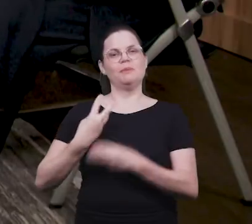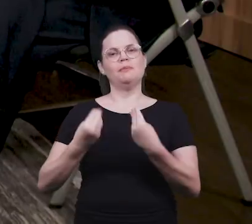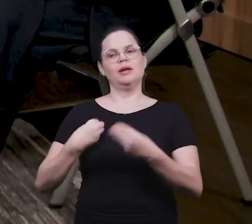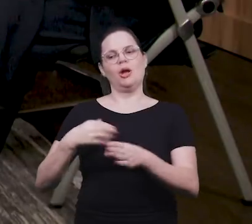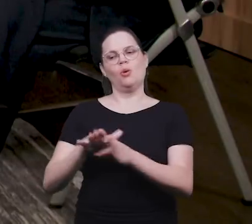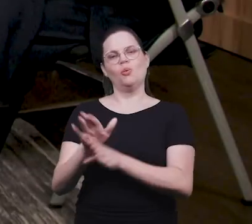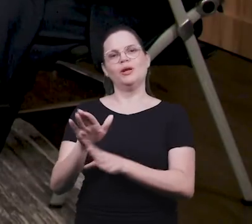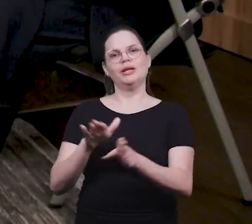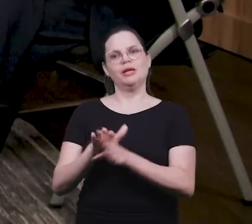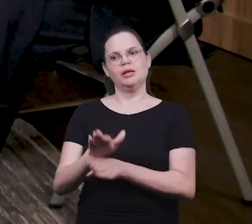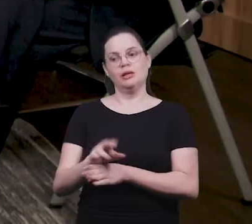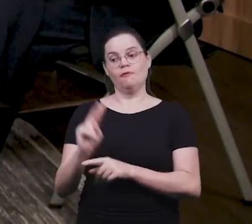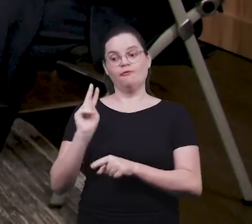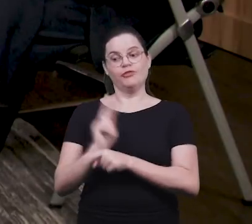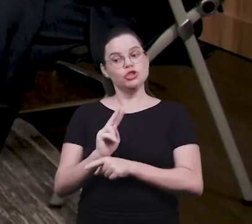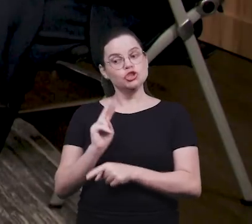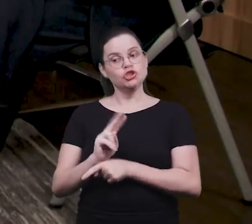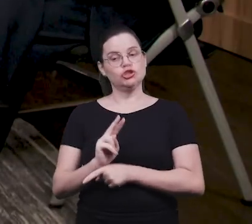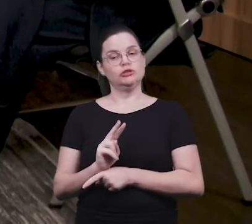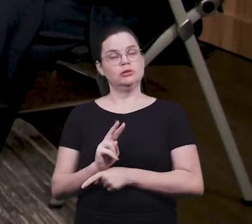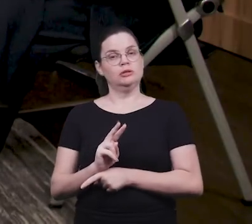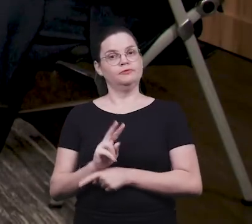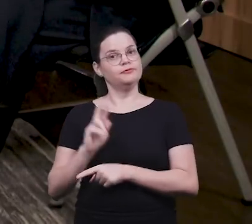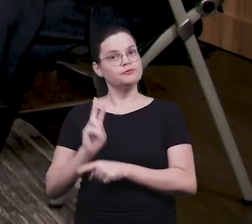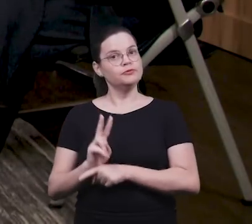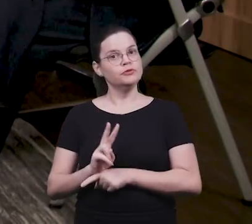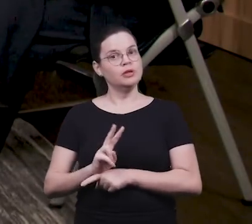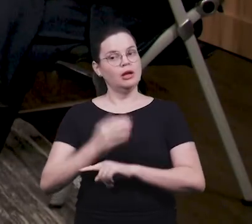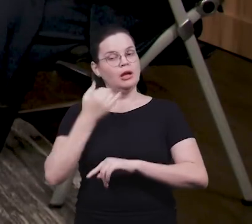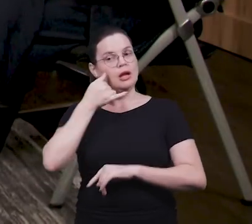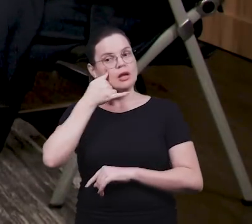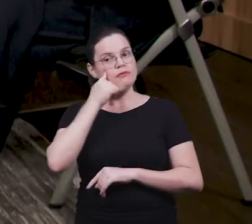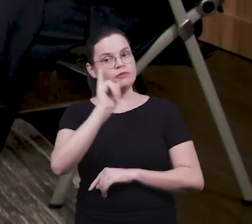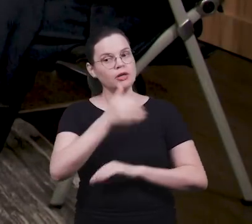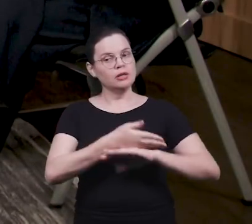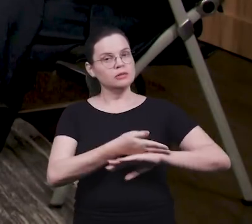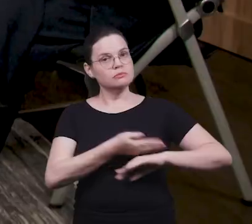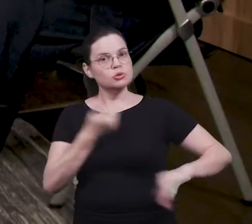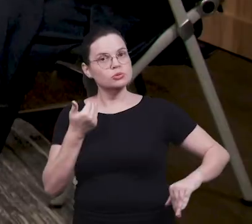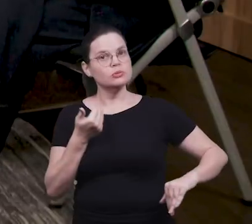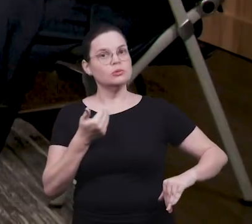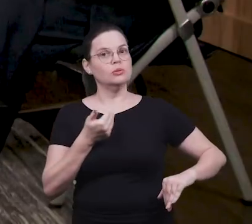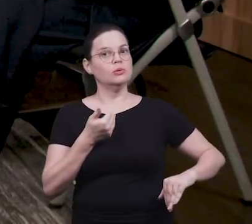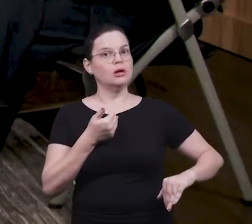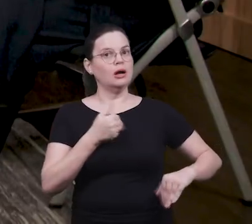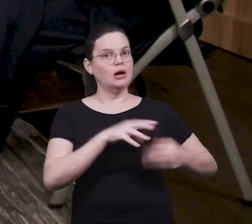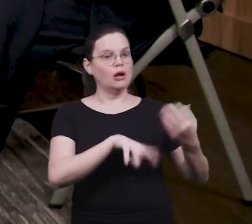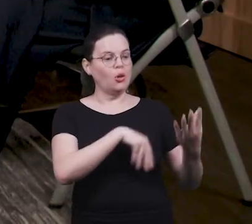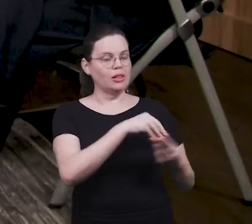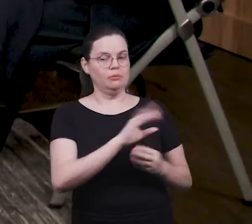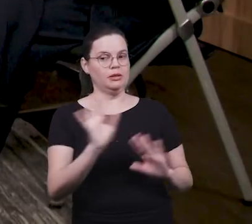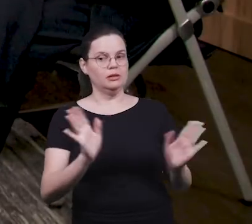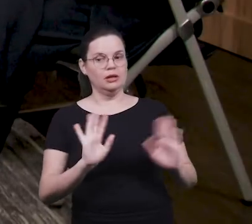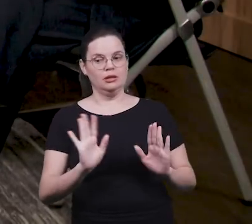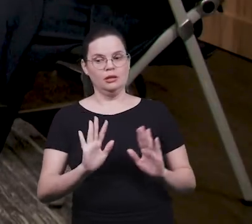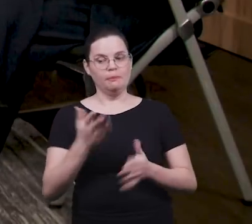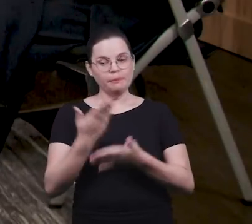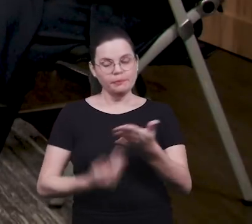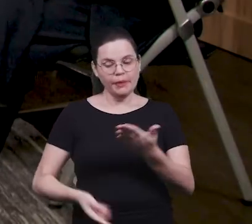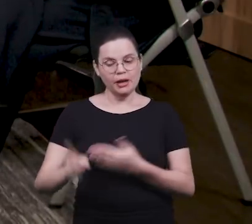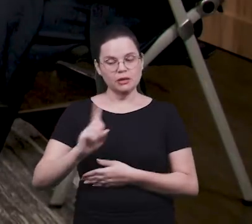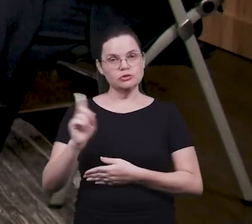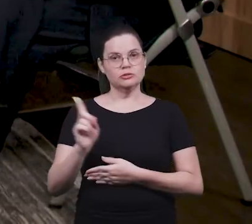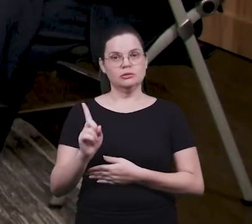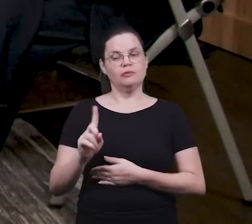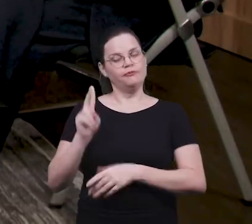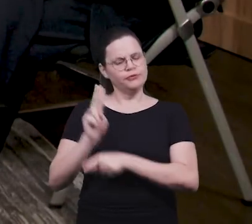igreja a ser vigilante, não se contaminar, não deixar perder aquilo que ela recebeu do Espírito Santo, do Senhor.